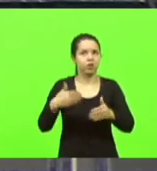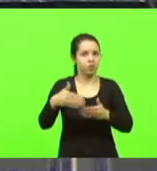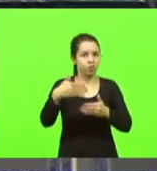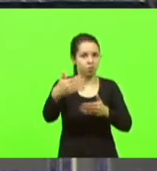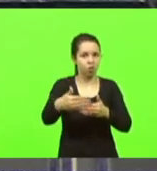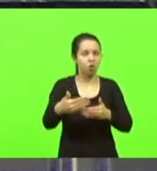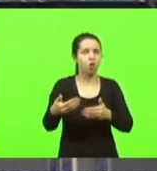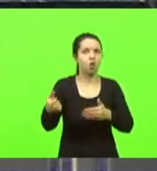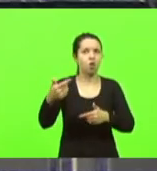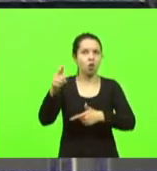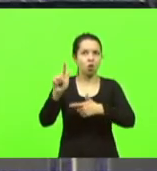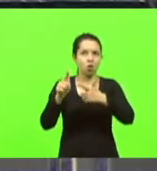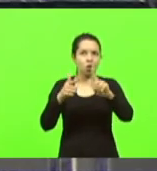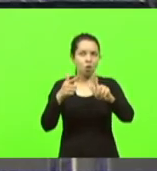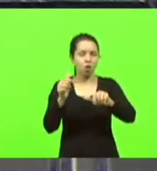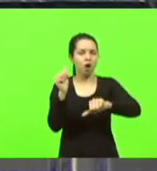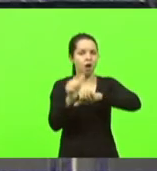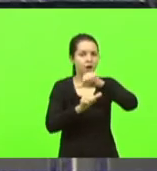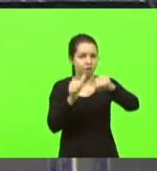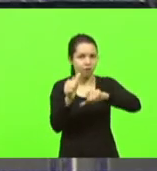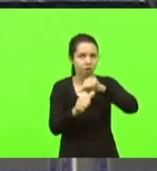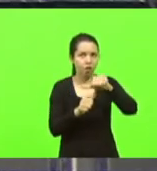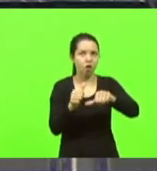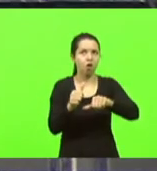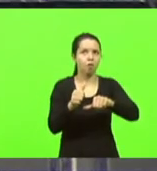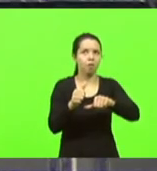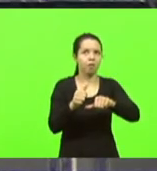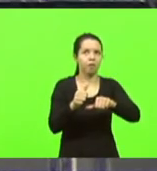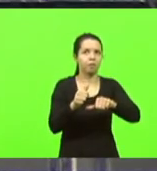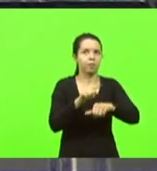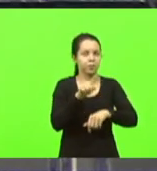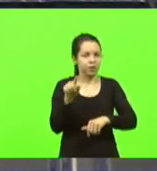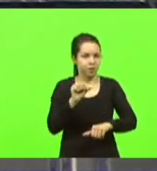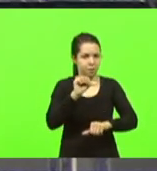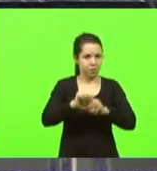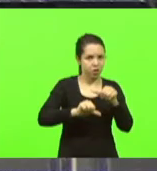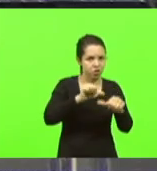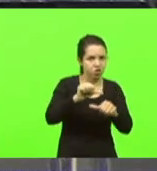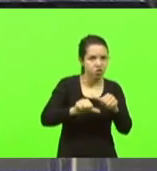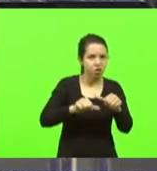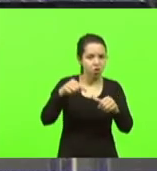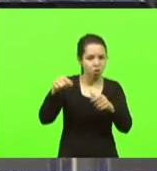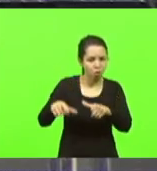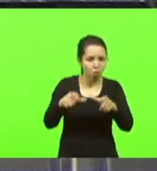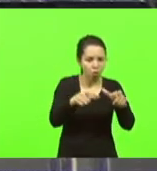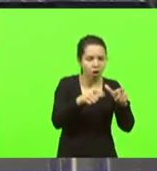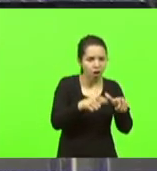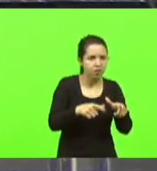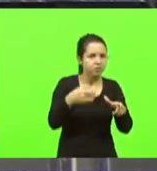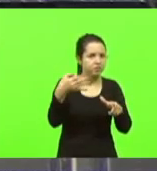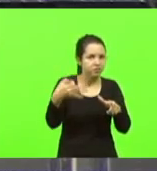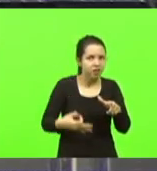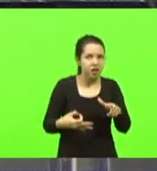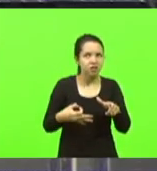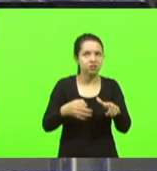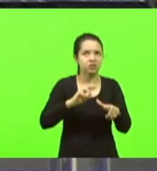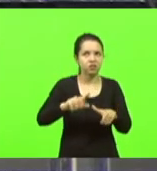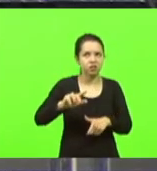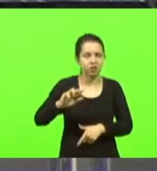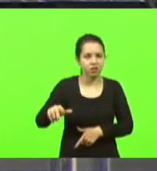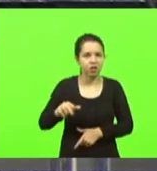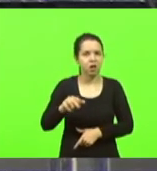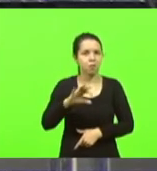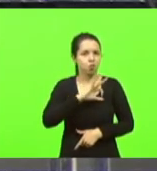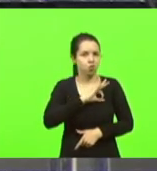outras reformas aqui eu não estou mexendo aonde tinha que mexer e a polícia civil o II